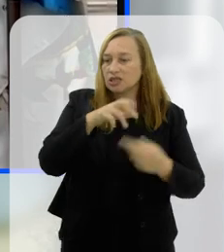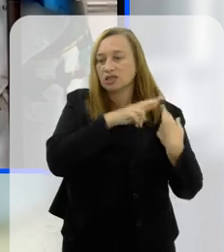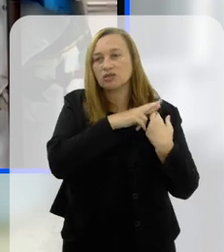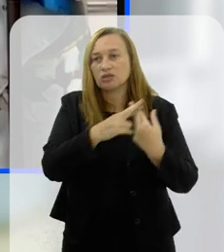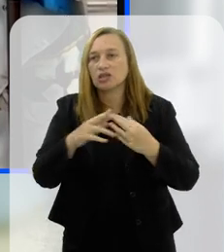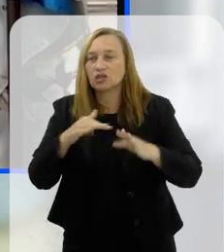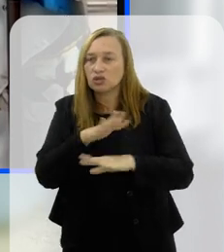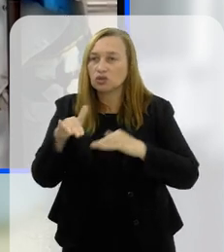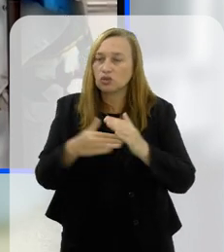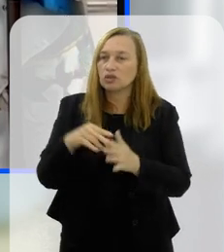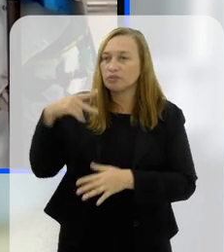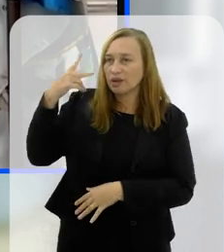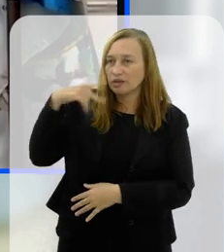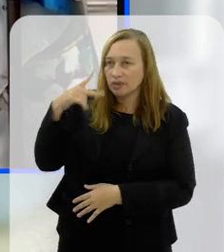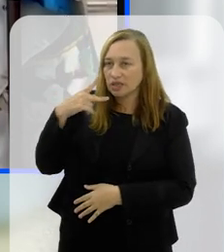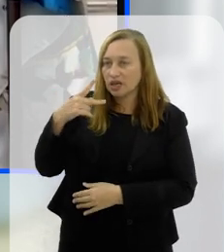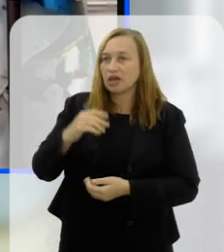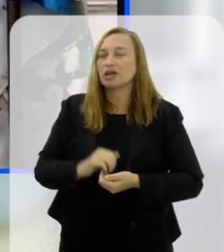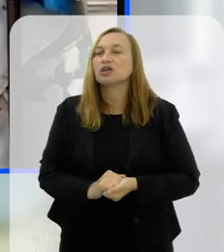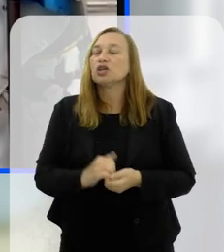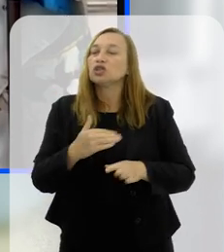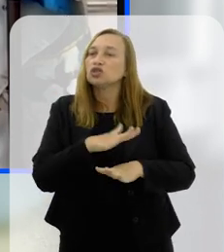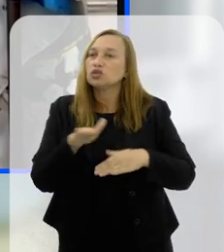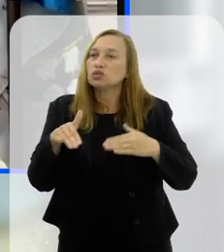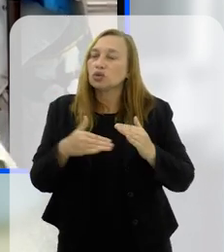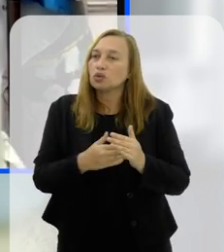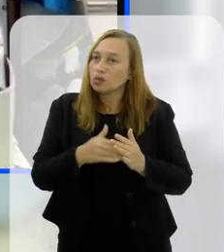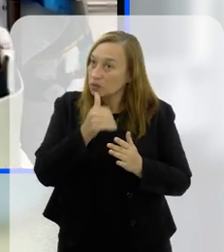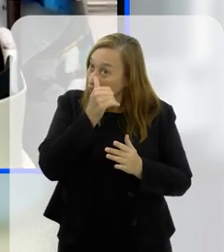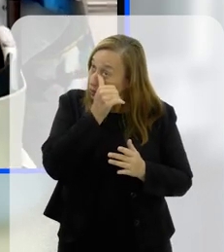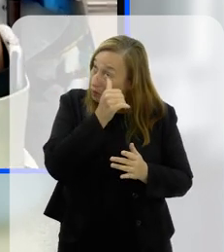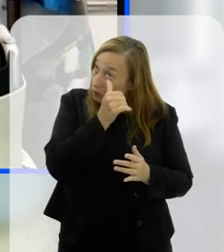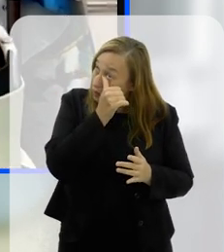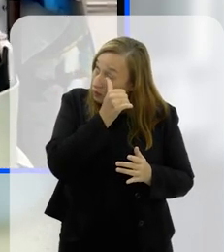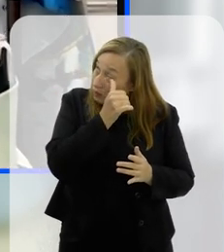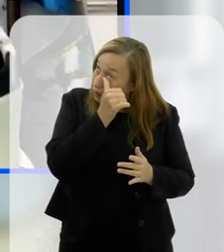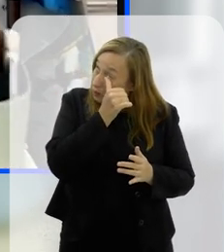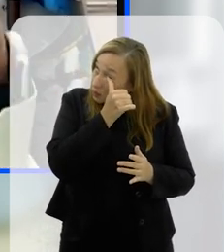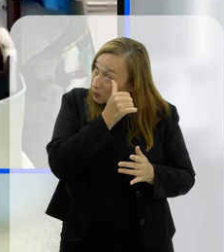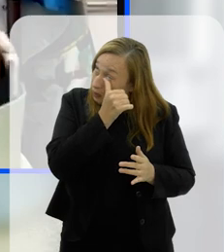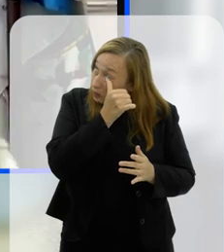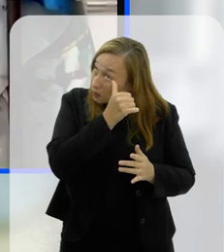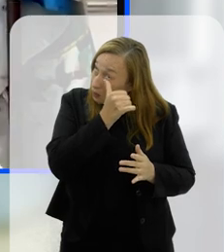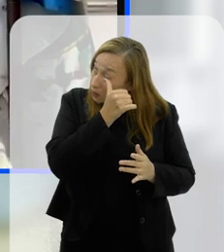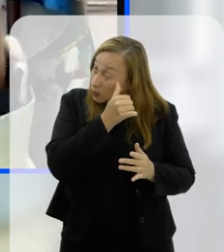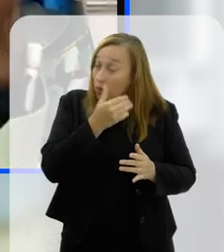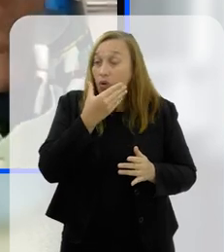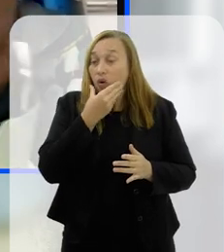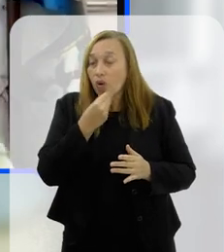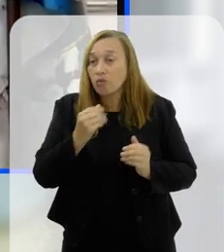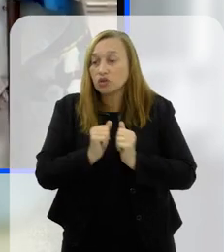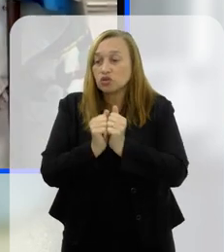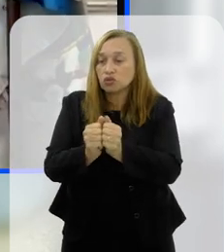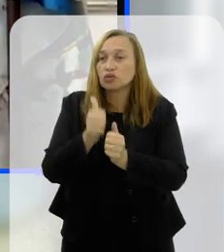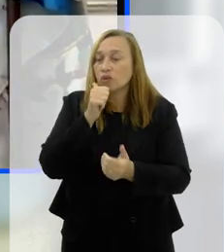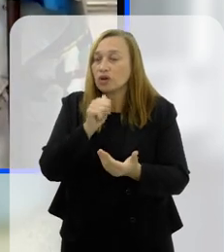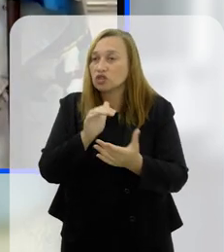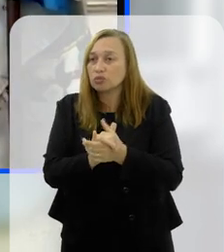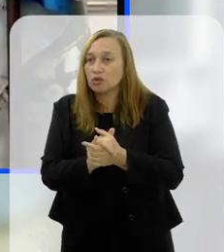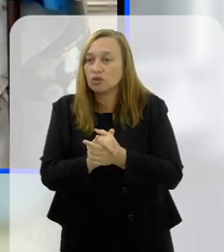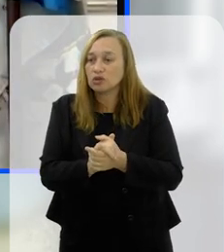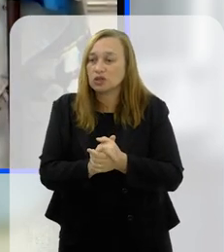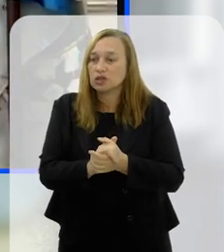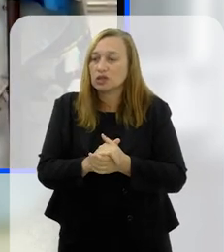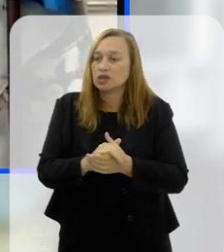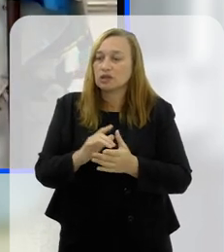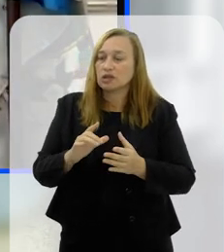responsabilidade de todo parlamentar de todo do de todo o homem que o homem junto com a mulher que que